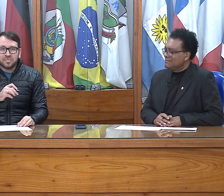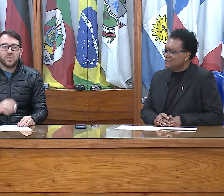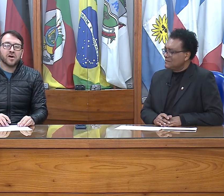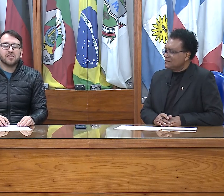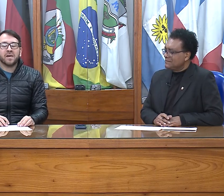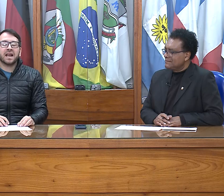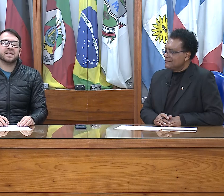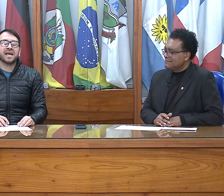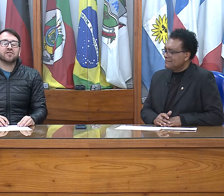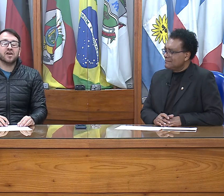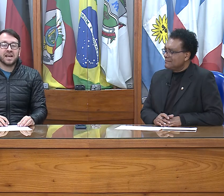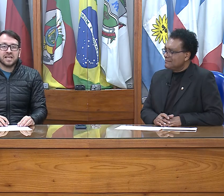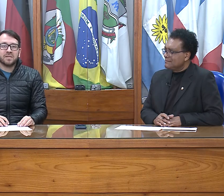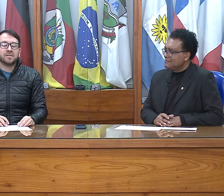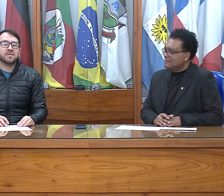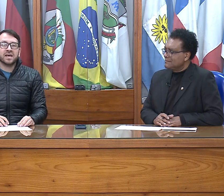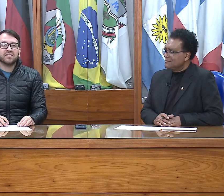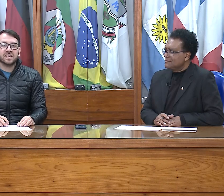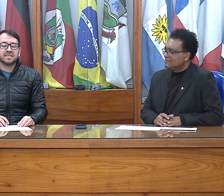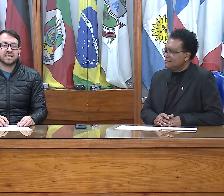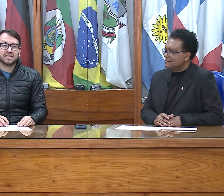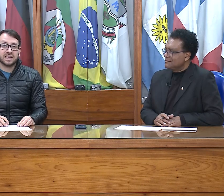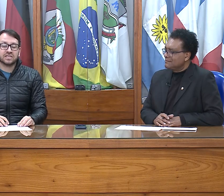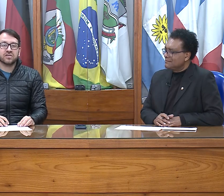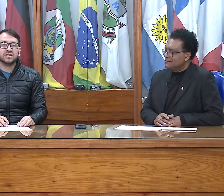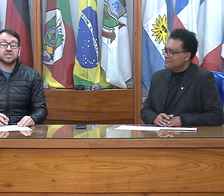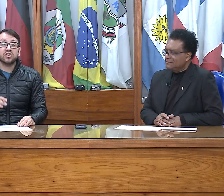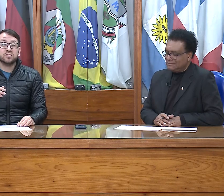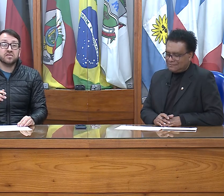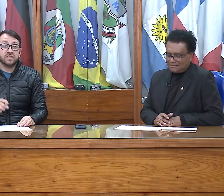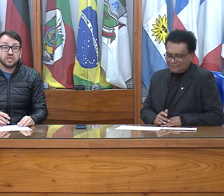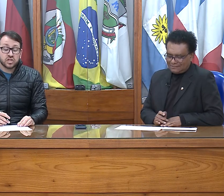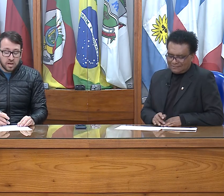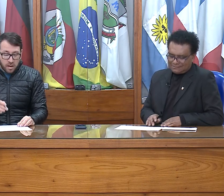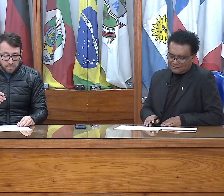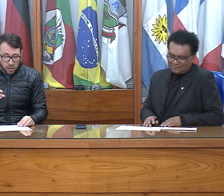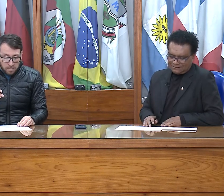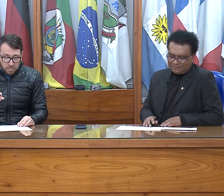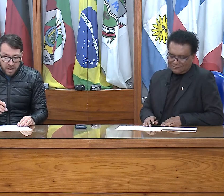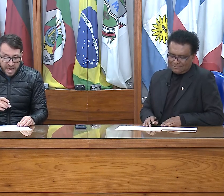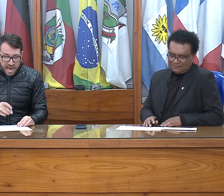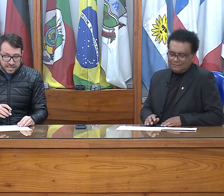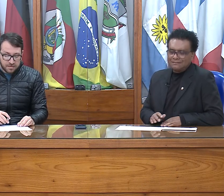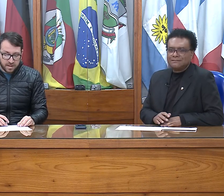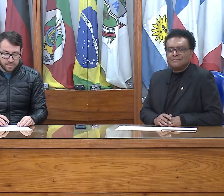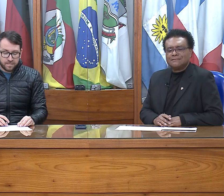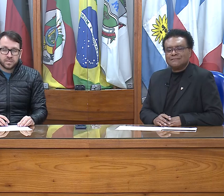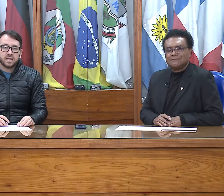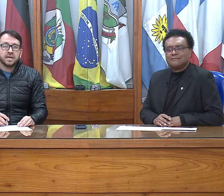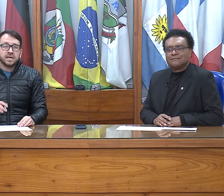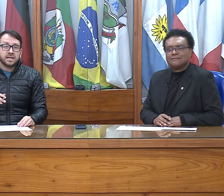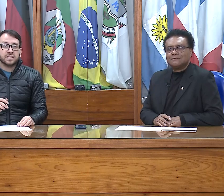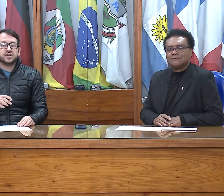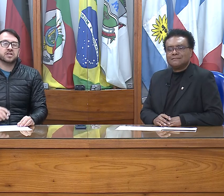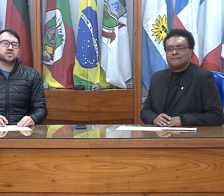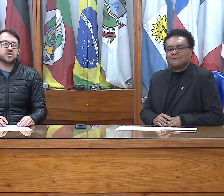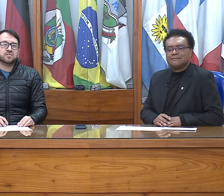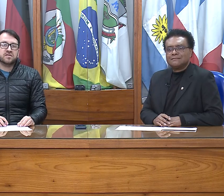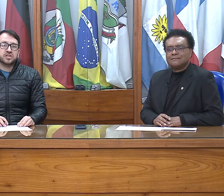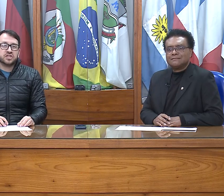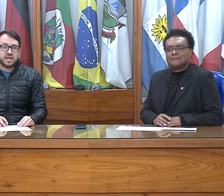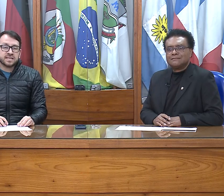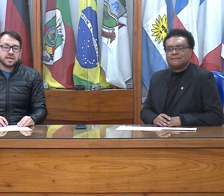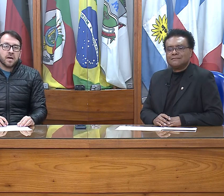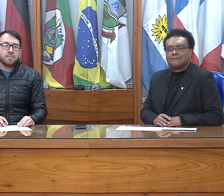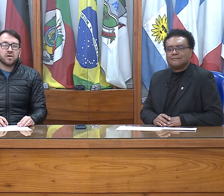na casa do Povo parlamentar foi eleito pela primeira vez nas eleições de 2020 pelo PSB neste ano